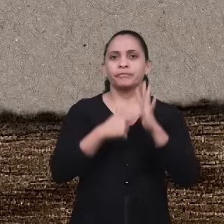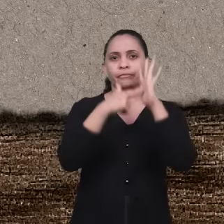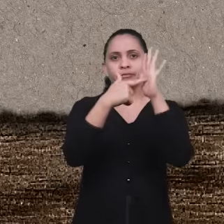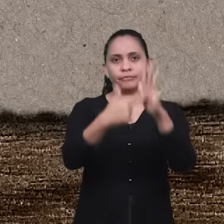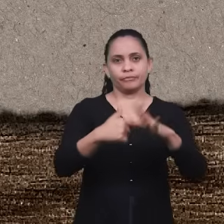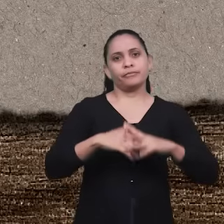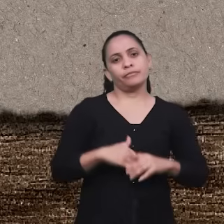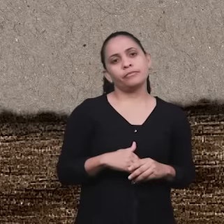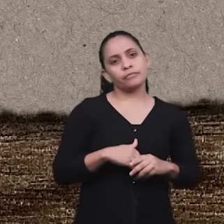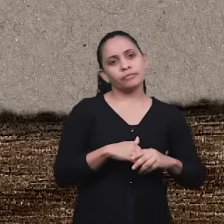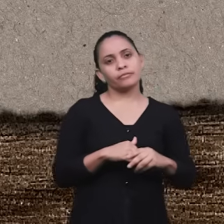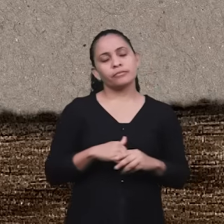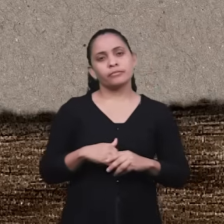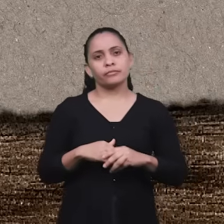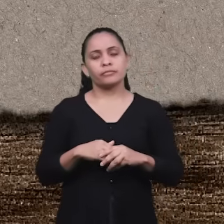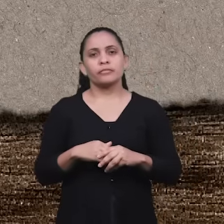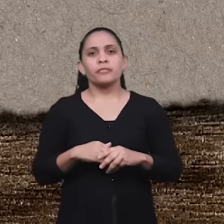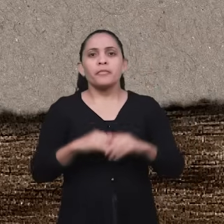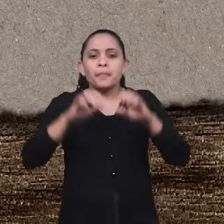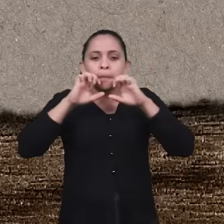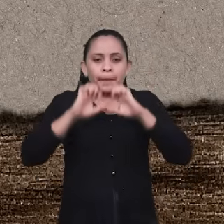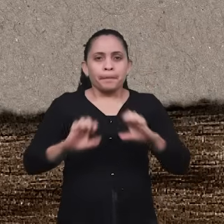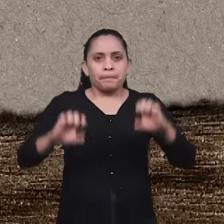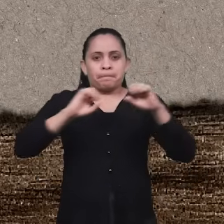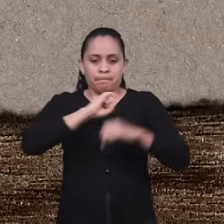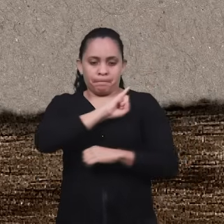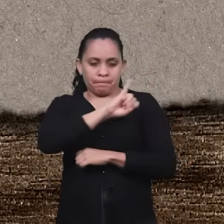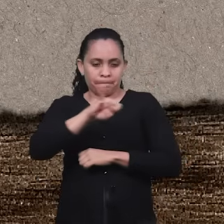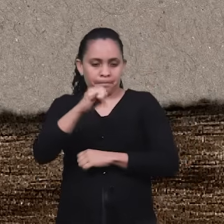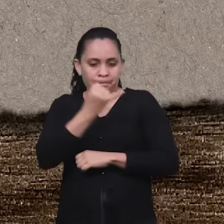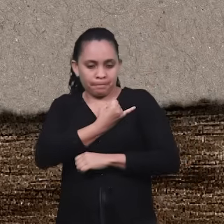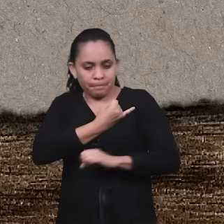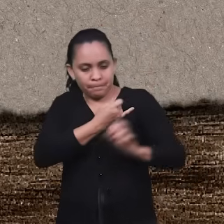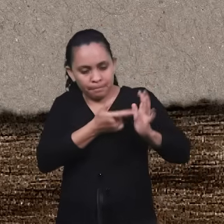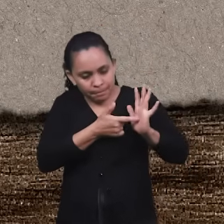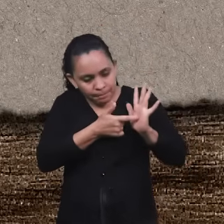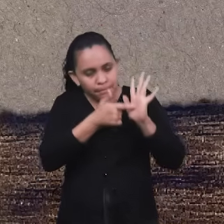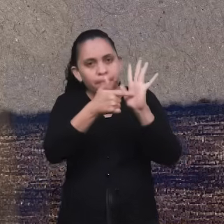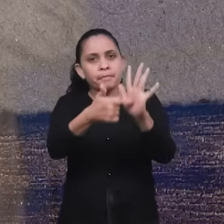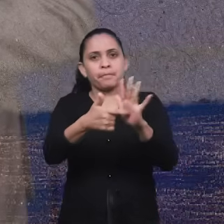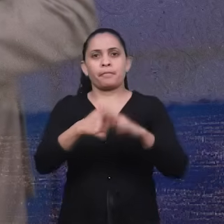aparecem no Evangelho de João, onde no Evangelho de João,